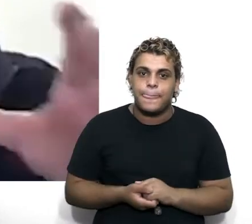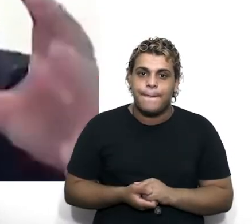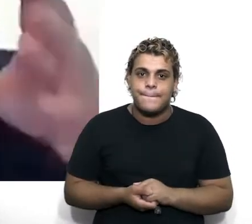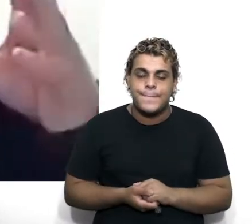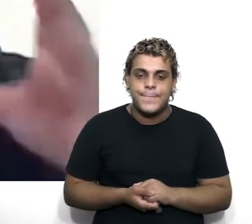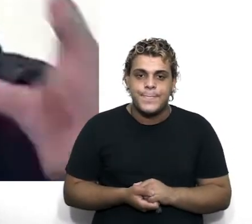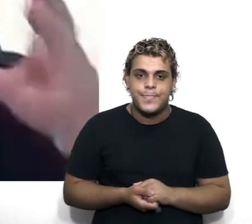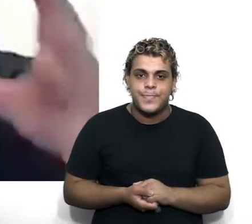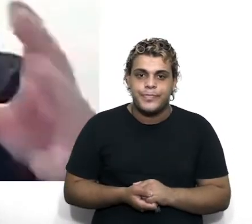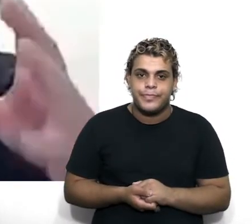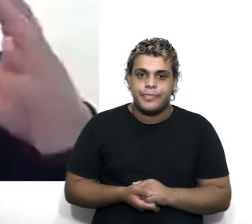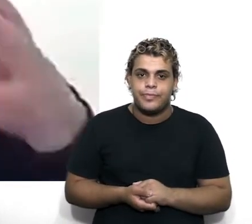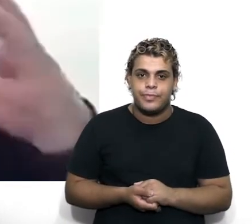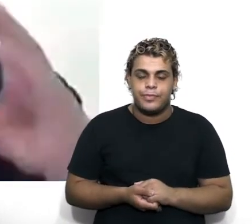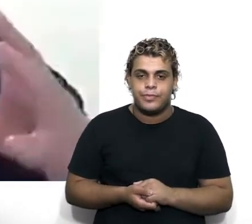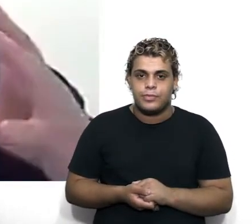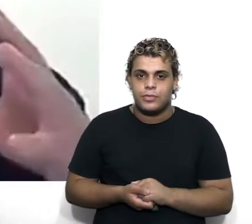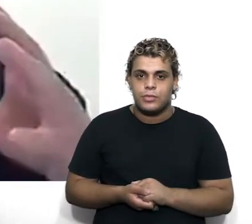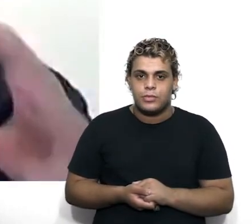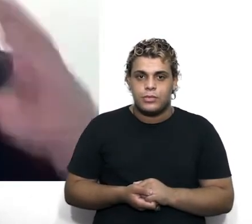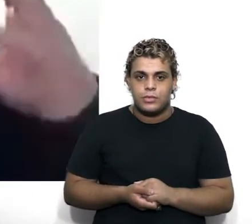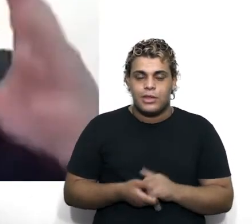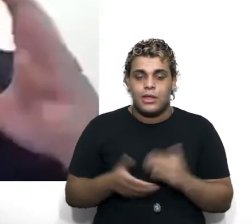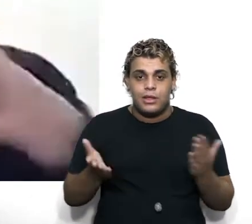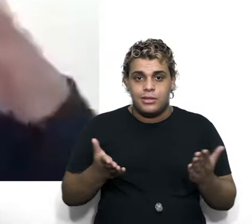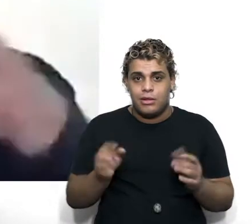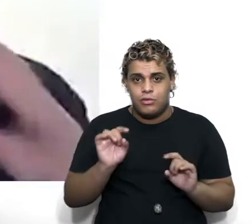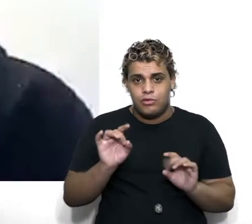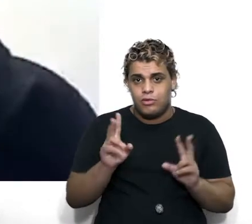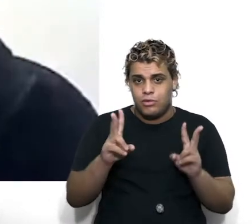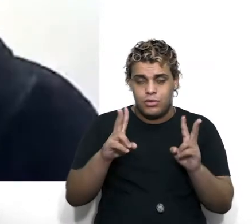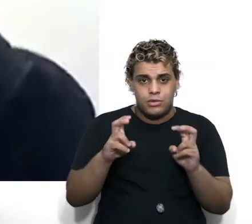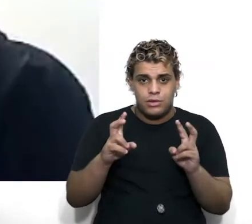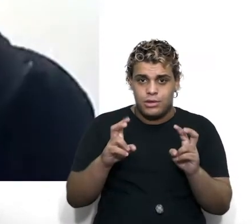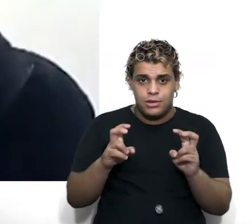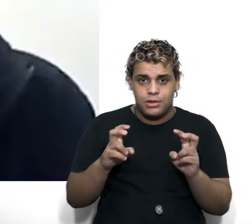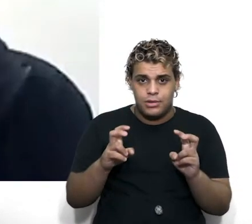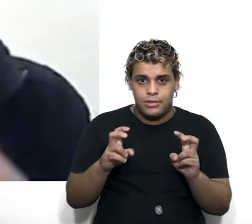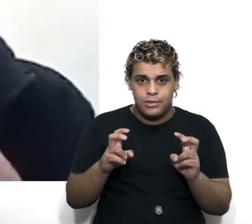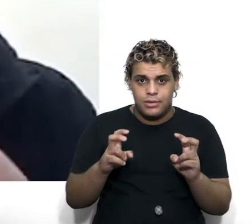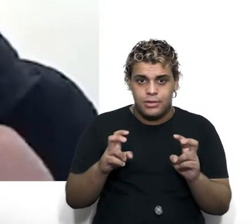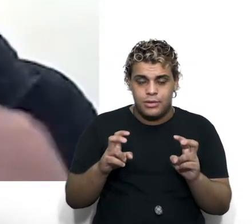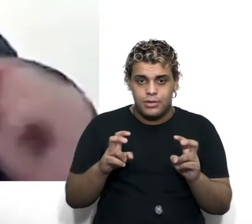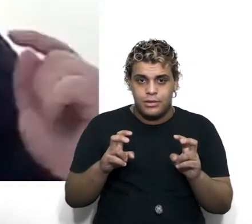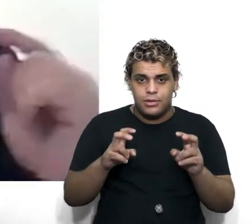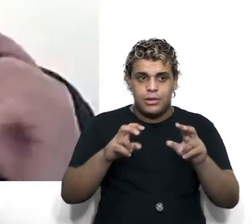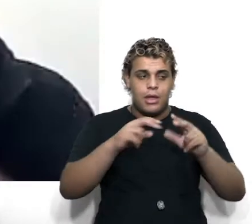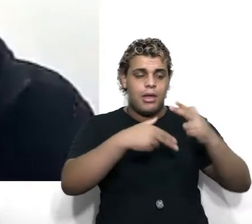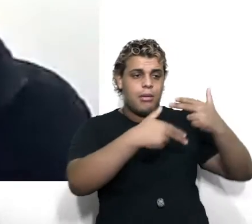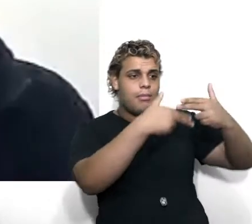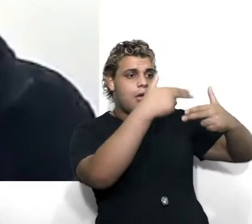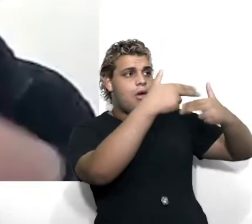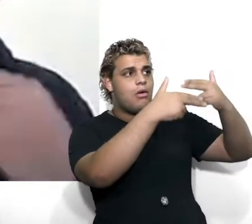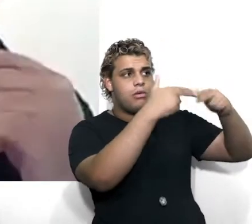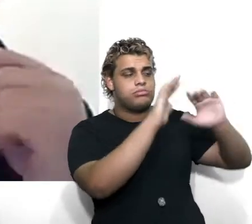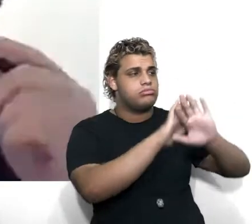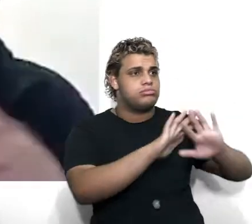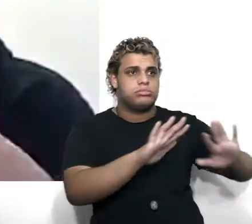de uma tese totalmente de muralha, toda defendida, pelo contrário,